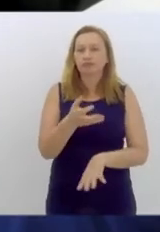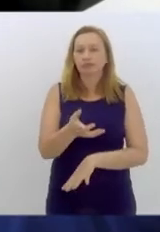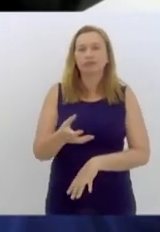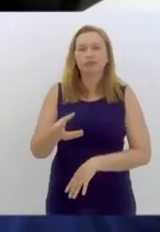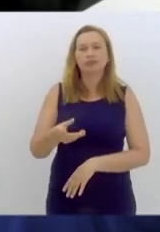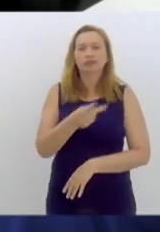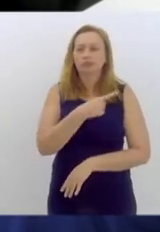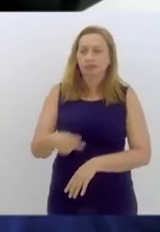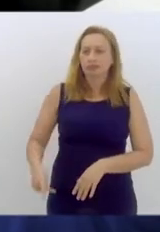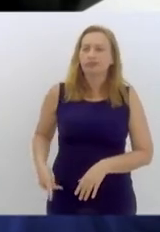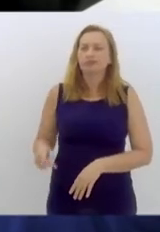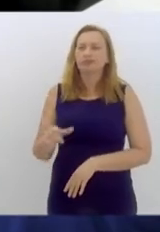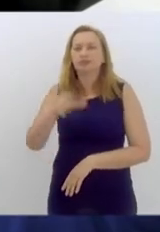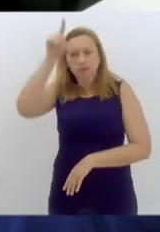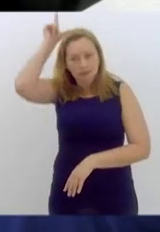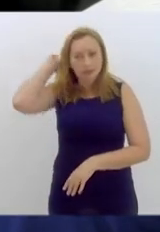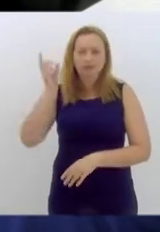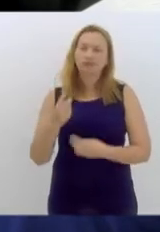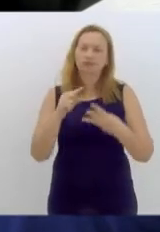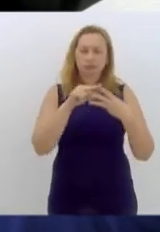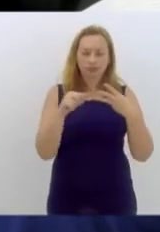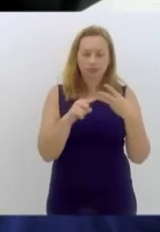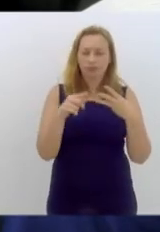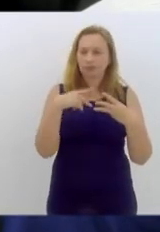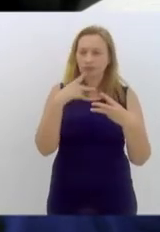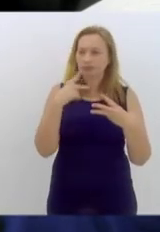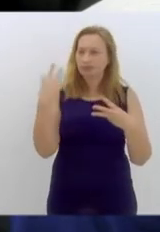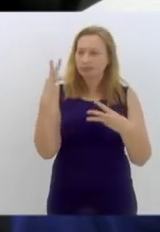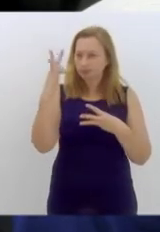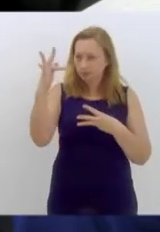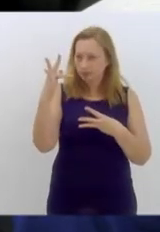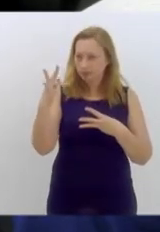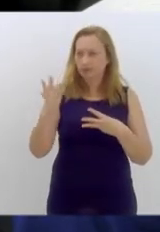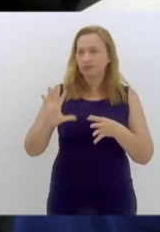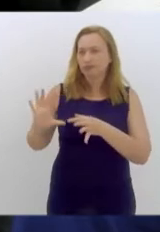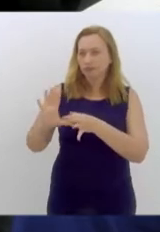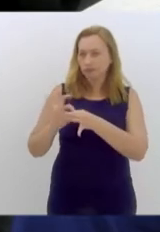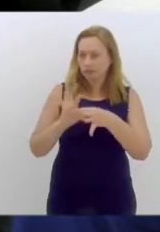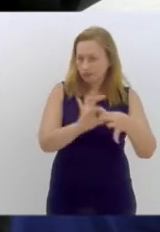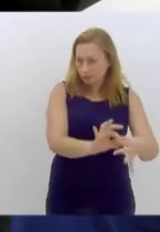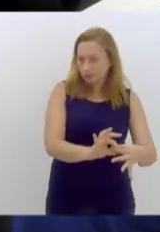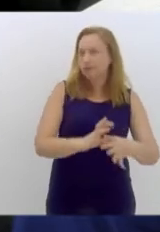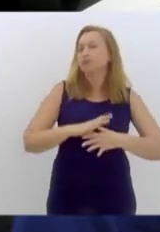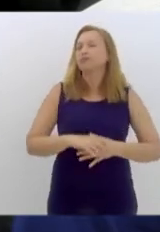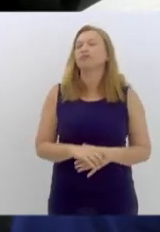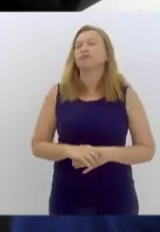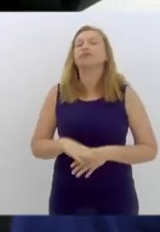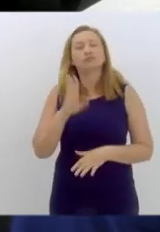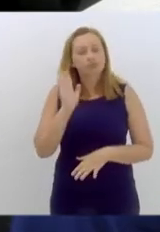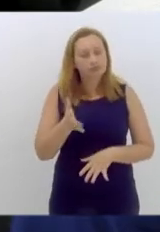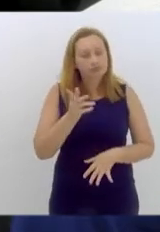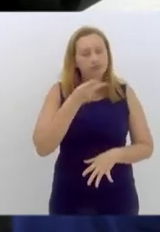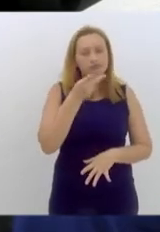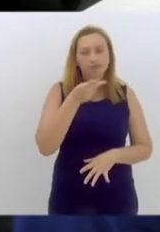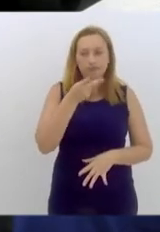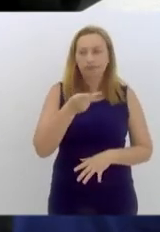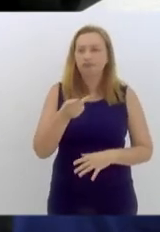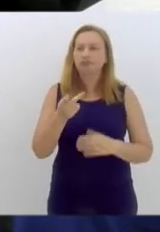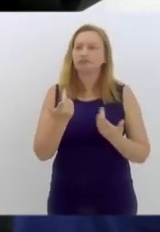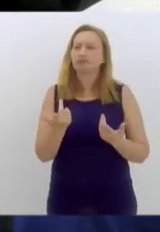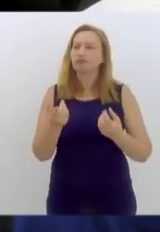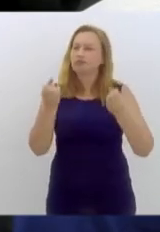Paulo, fazer aqui 2 ou 3 observações muito breves e em sintonia com o que já foi mencionado, para demarcar